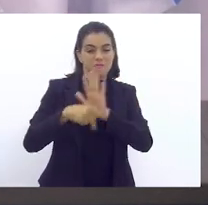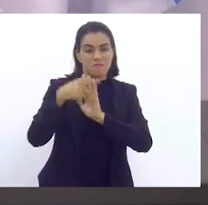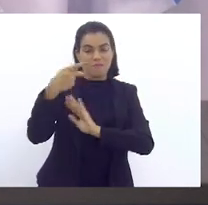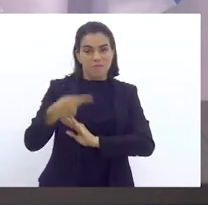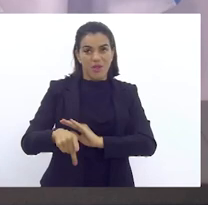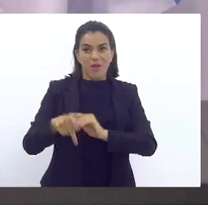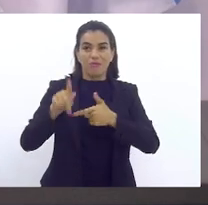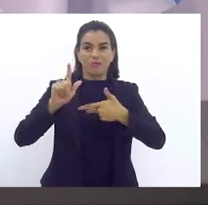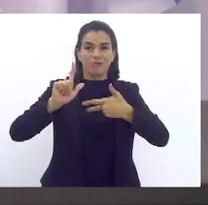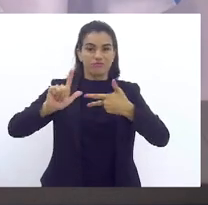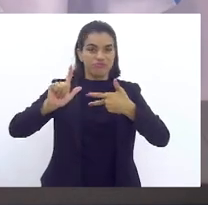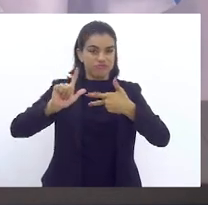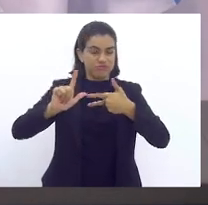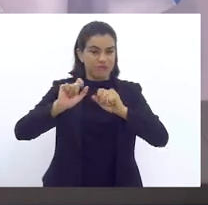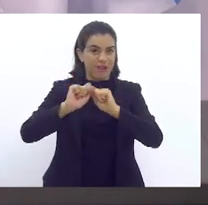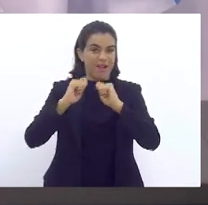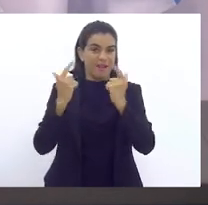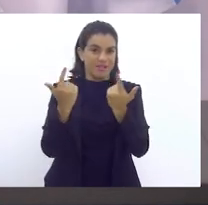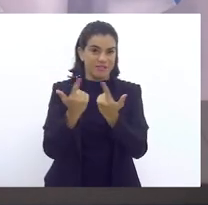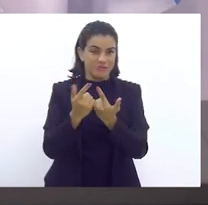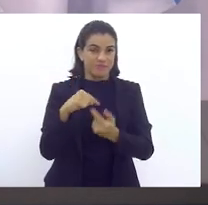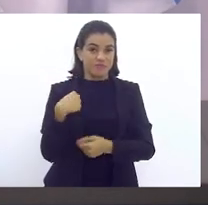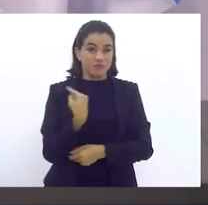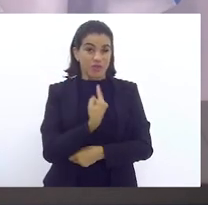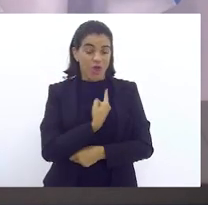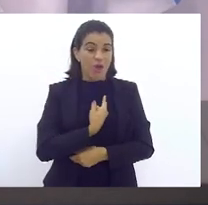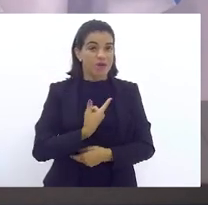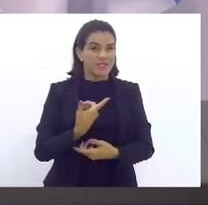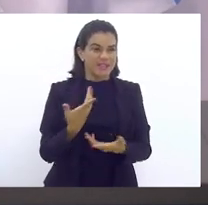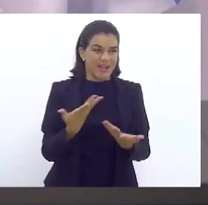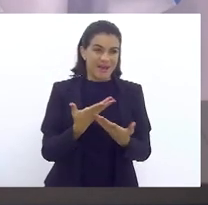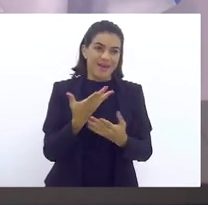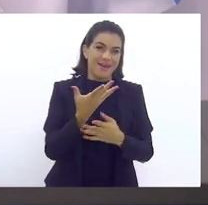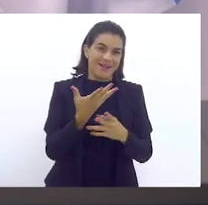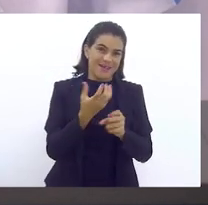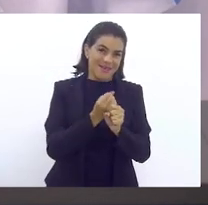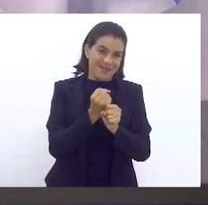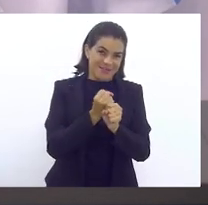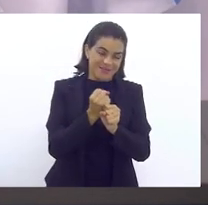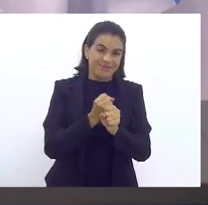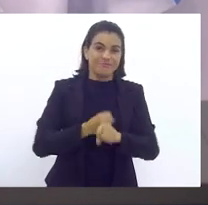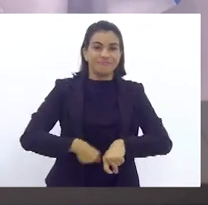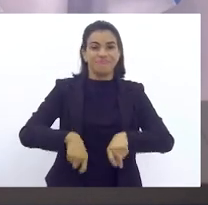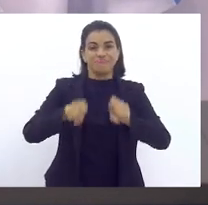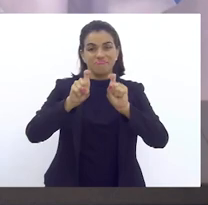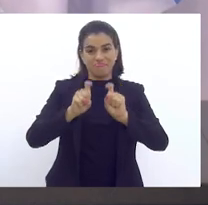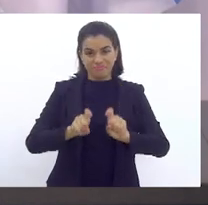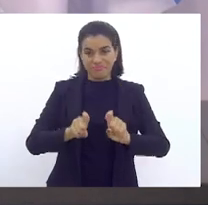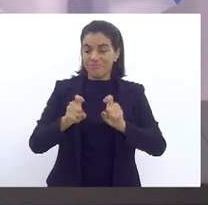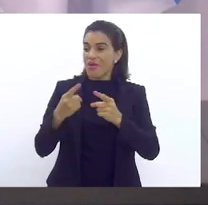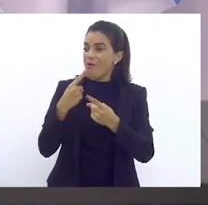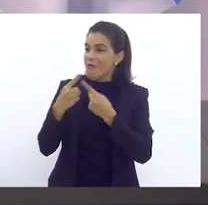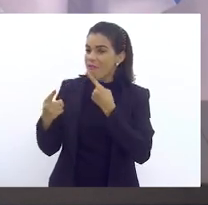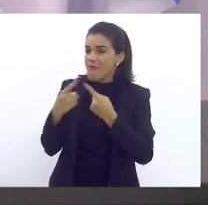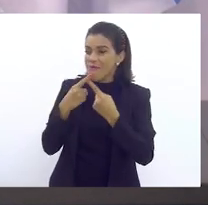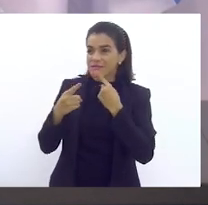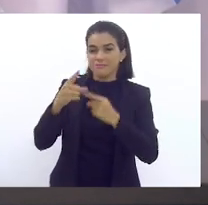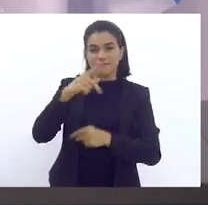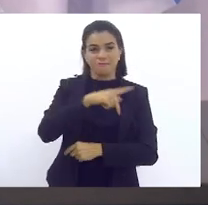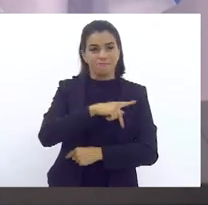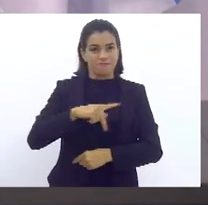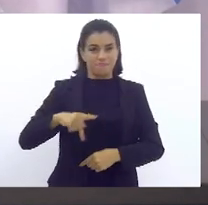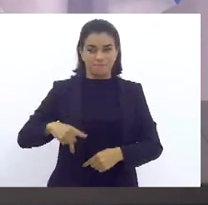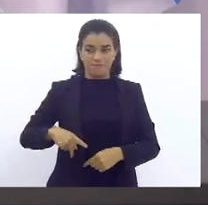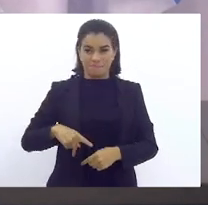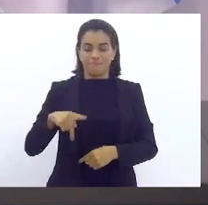Legislativa então assim que nós Assumimos eh já dialogamos com o presidente da casa